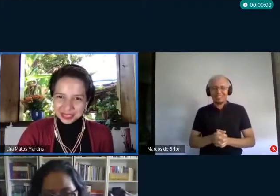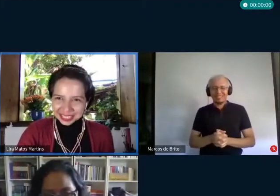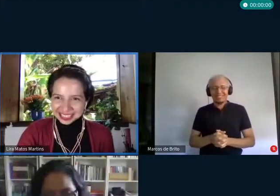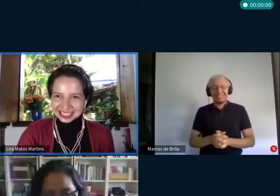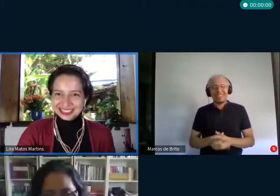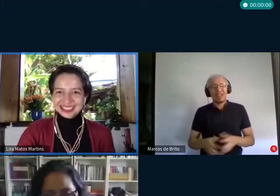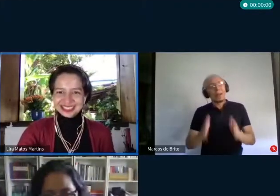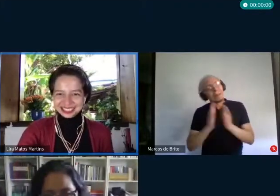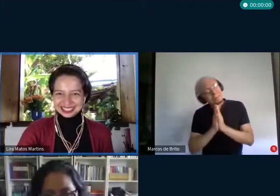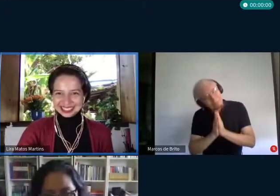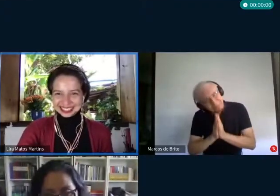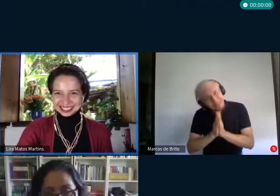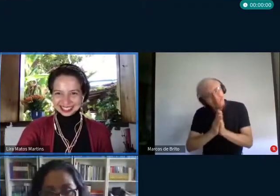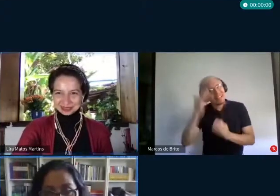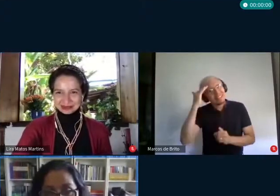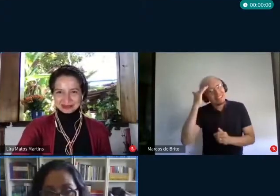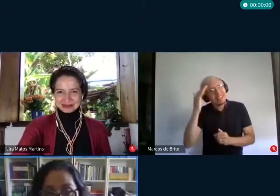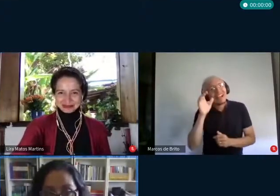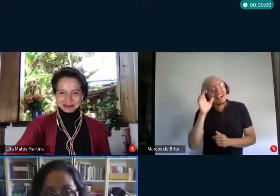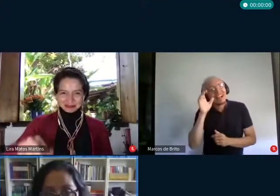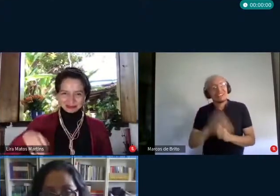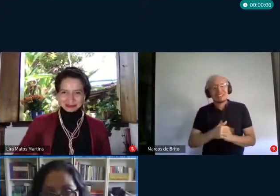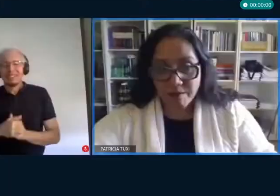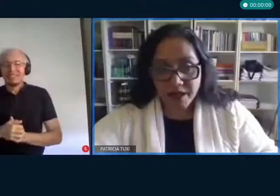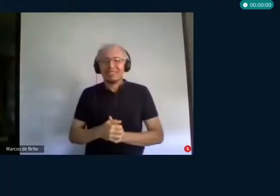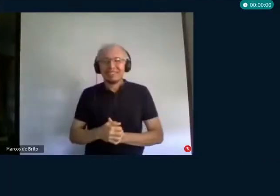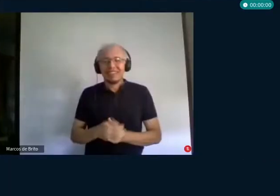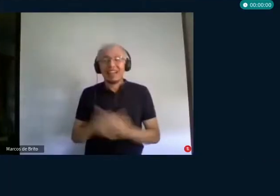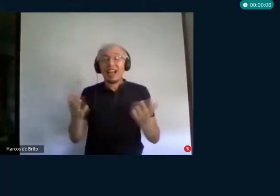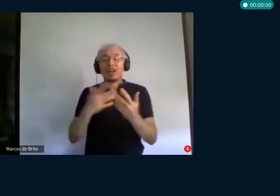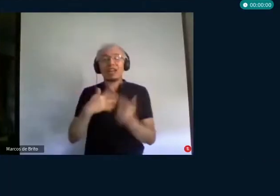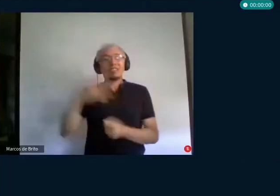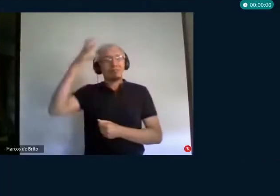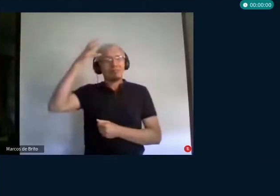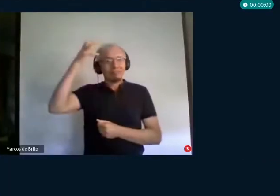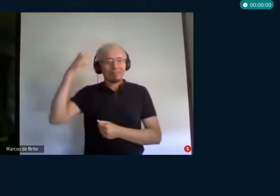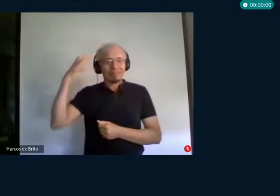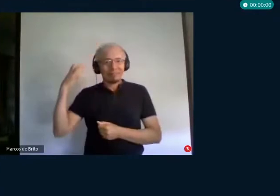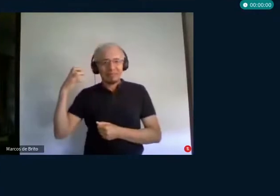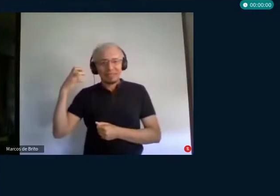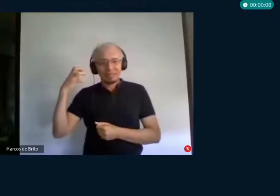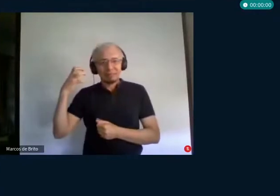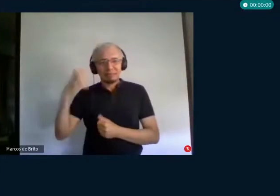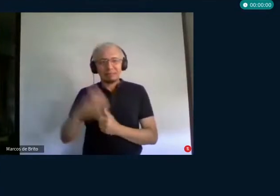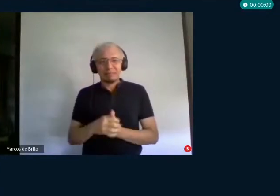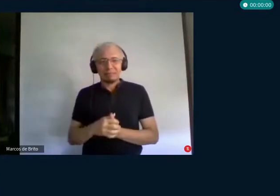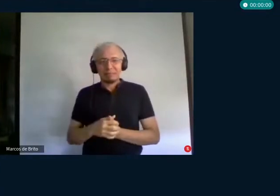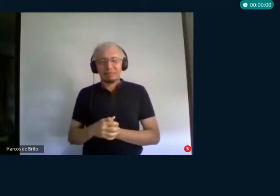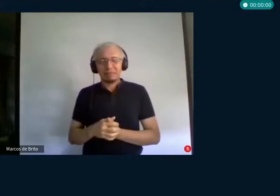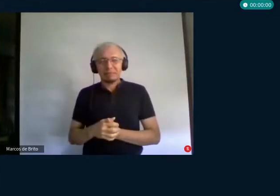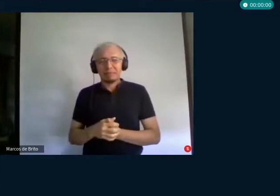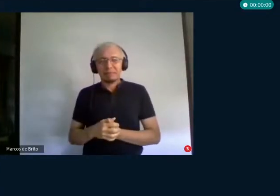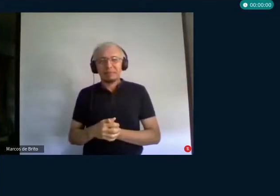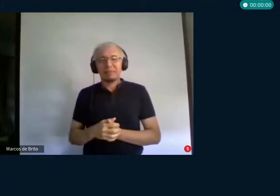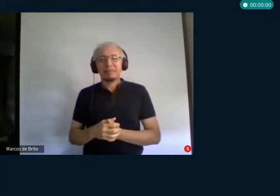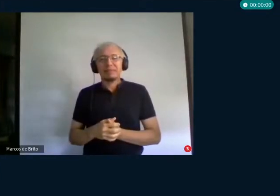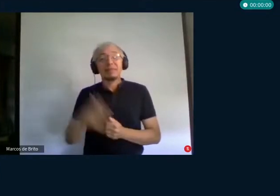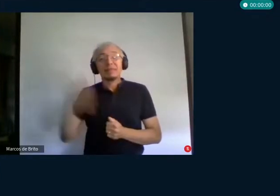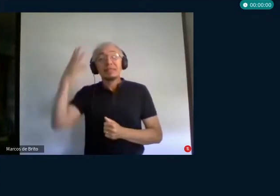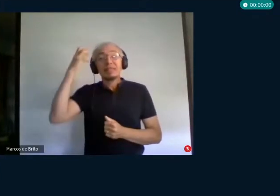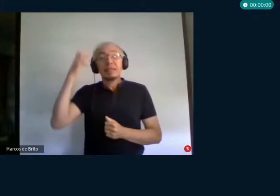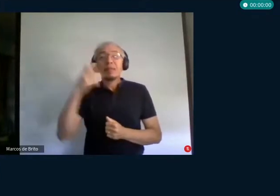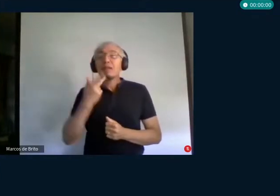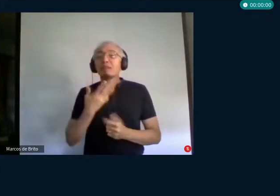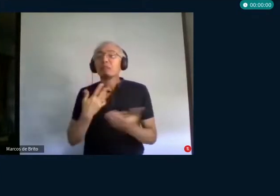Obrigada, professor Carlos. Eu vou convidar então a professora Sabine para conversar também